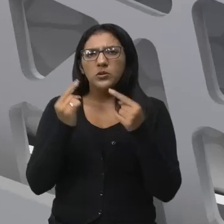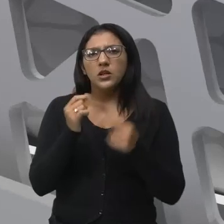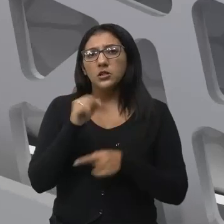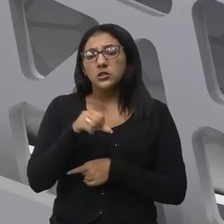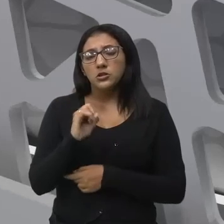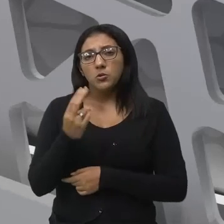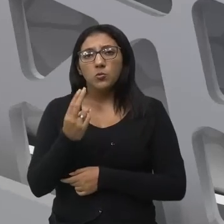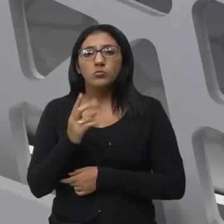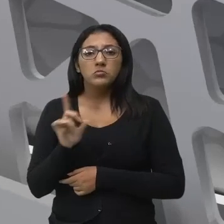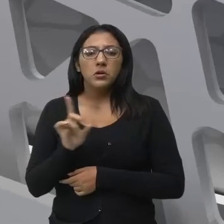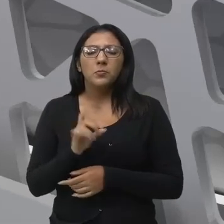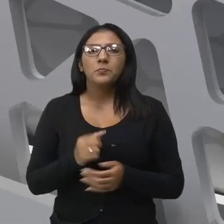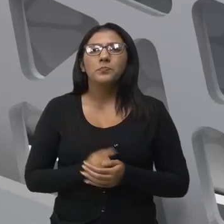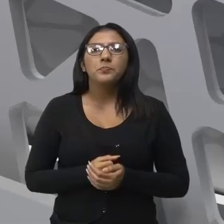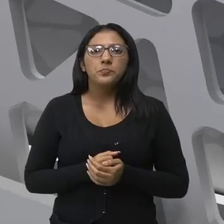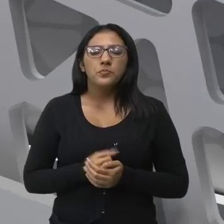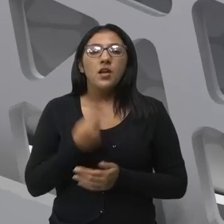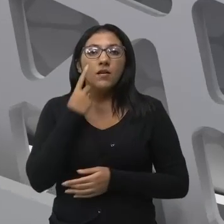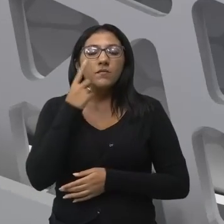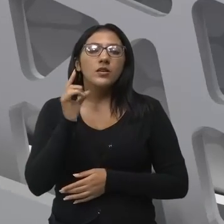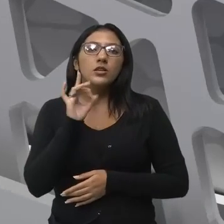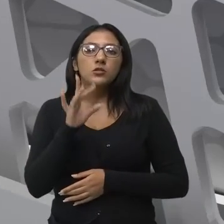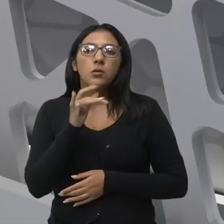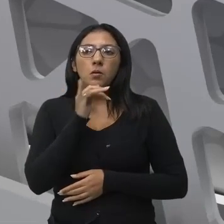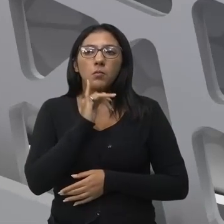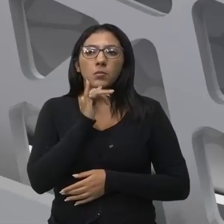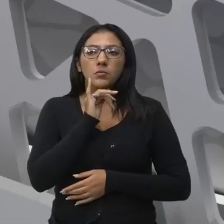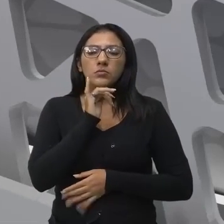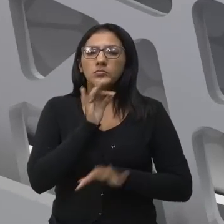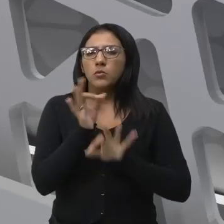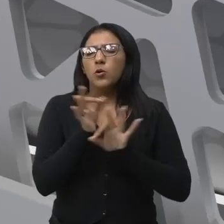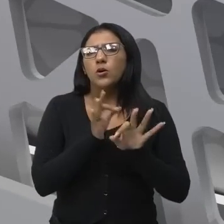bom? Isso aí é só um recurso que a gente tem, né? Para fazer também